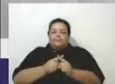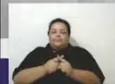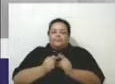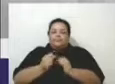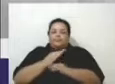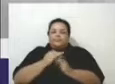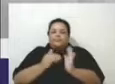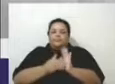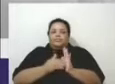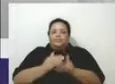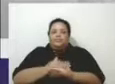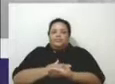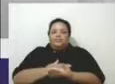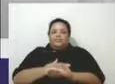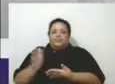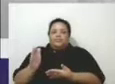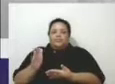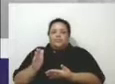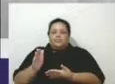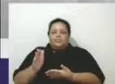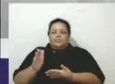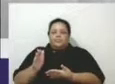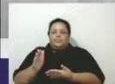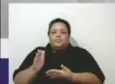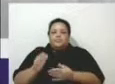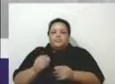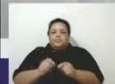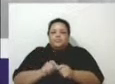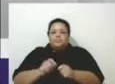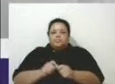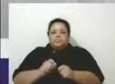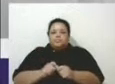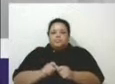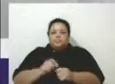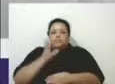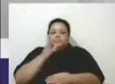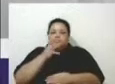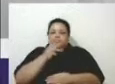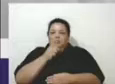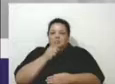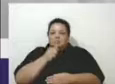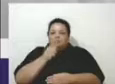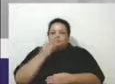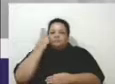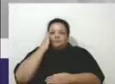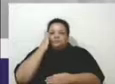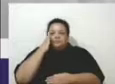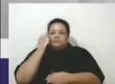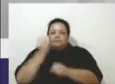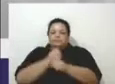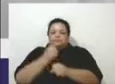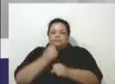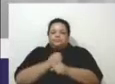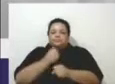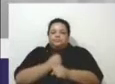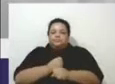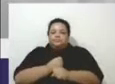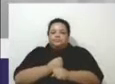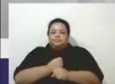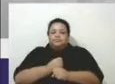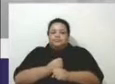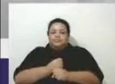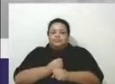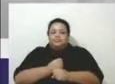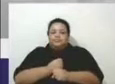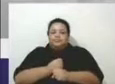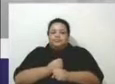vai começar a se realizar que demora claro né gente a gente sabe que obra tudo e não é de um dia do dia